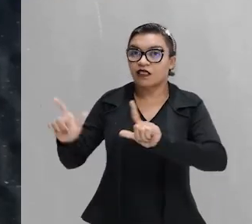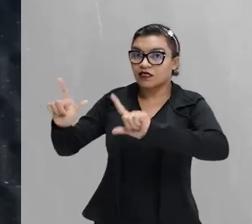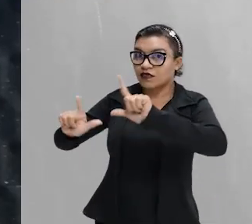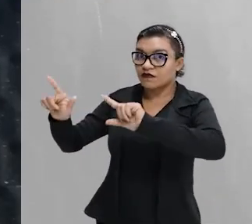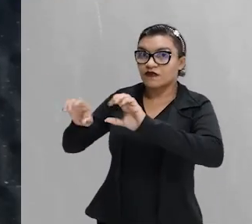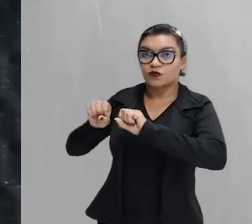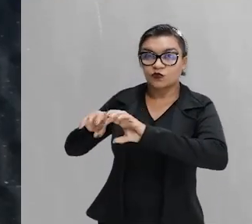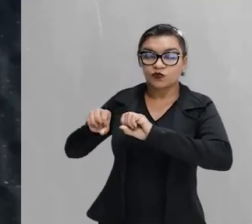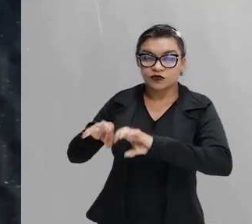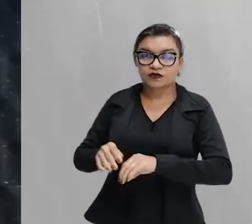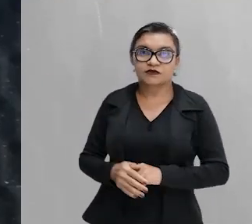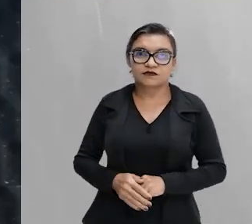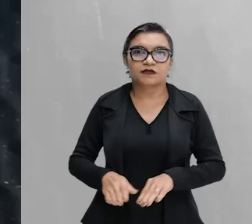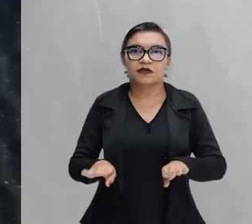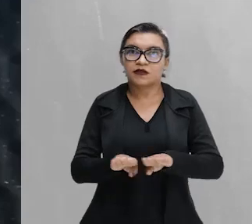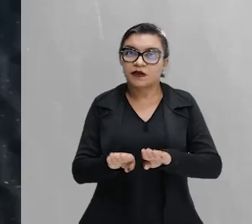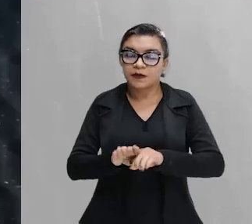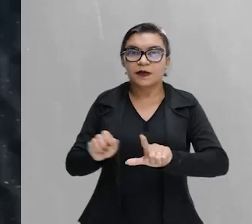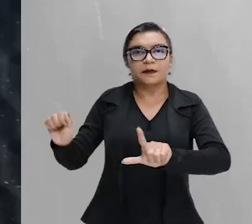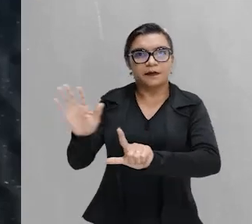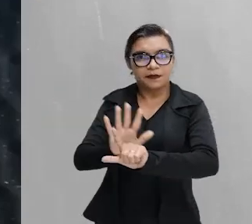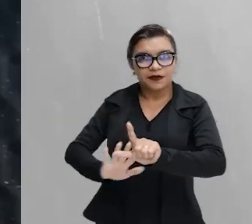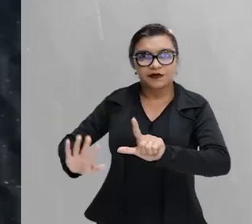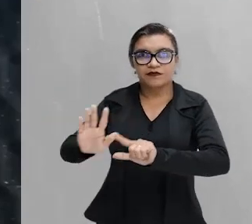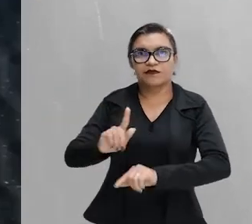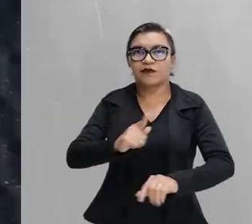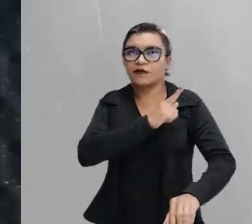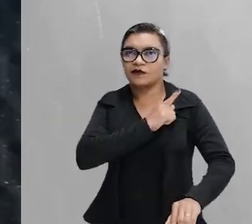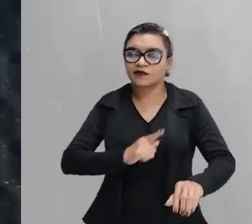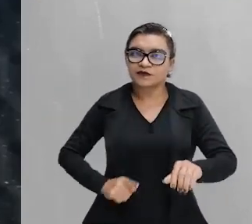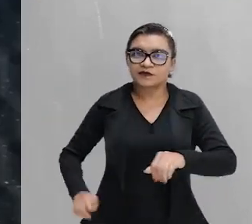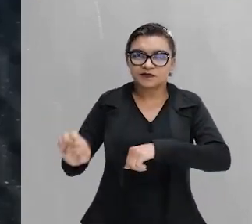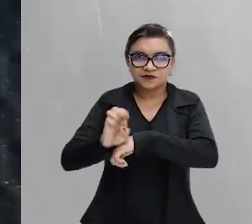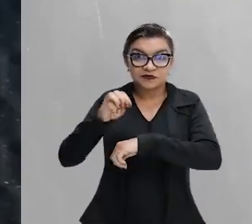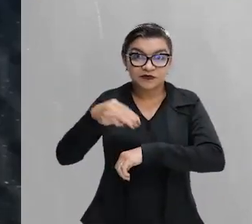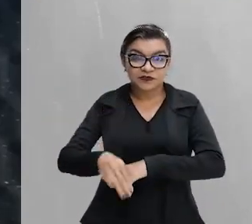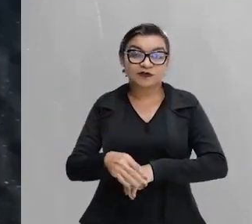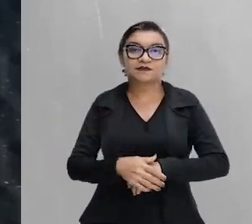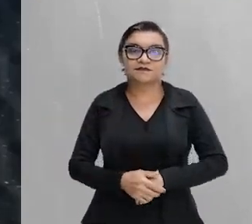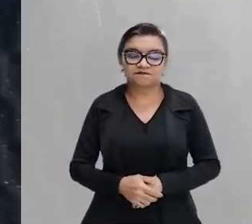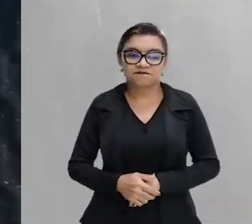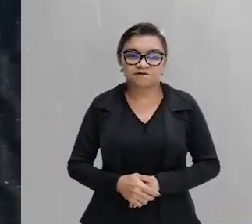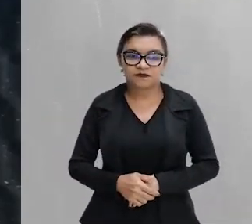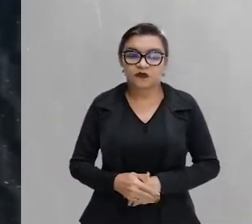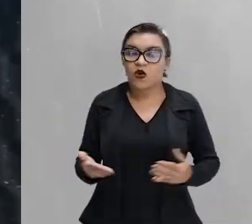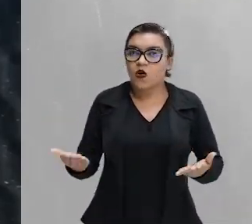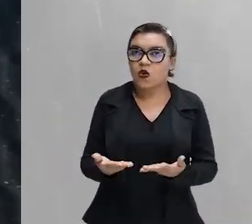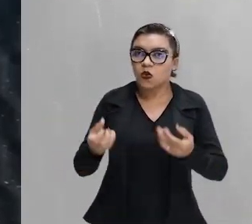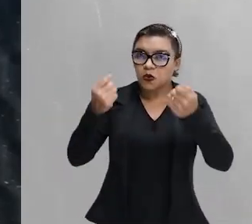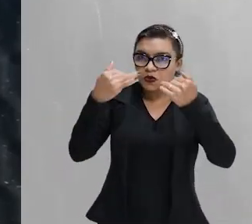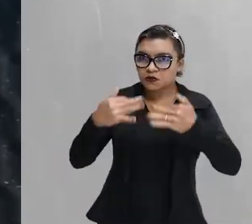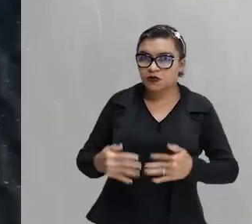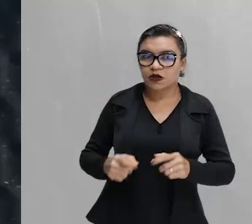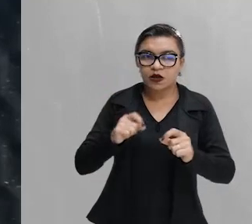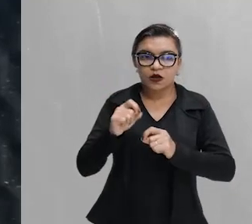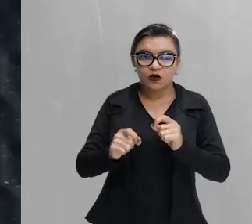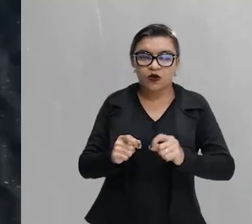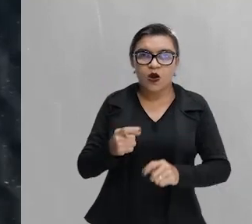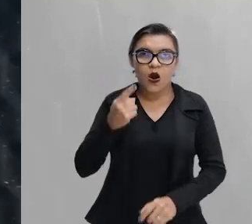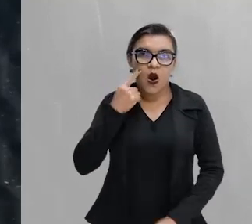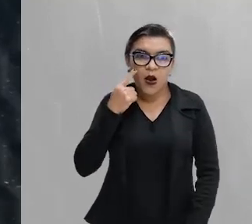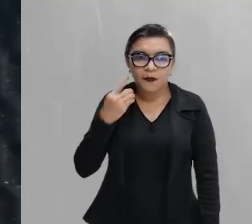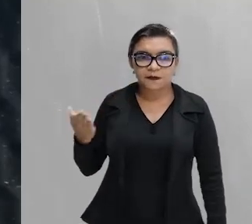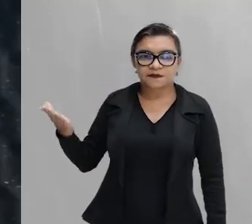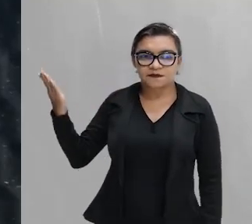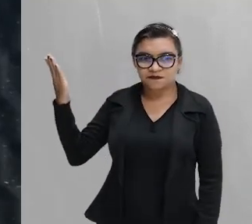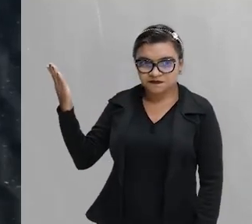Educação e também pela plataforma Gonçalves Dias. Hoje nós iremos falar sobre Copérnico e o heliocentrismo,